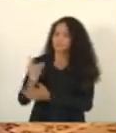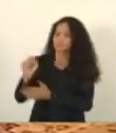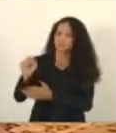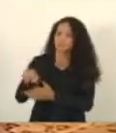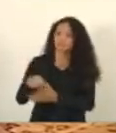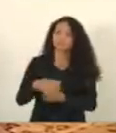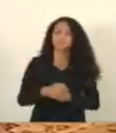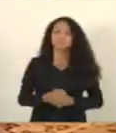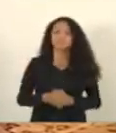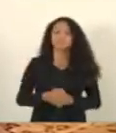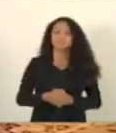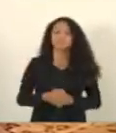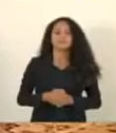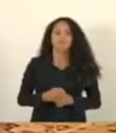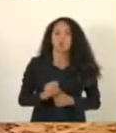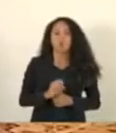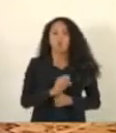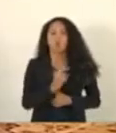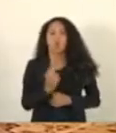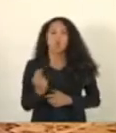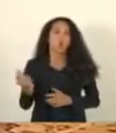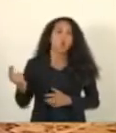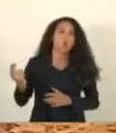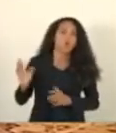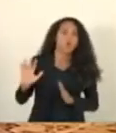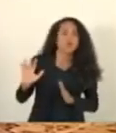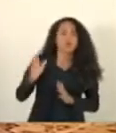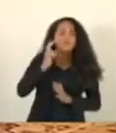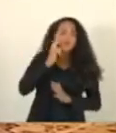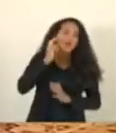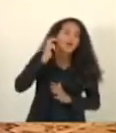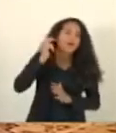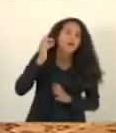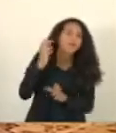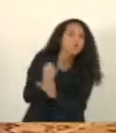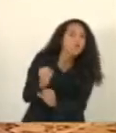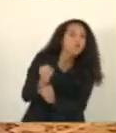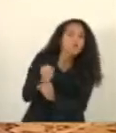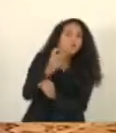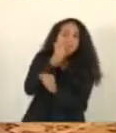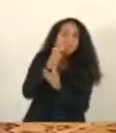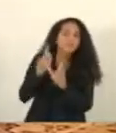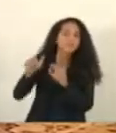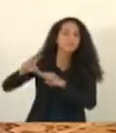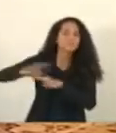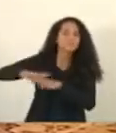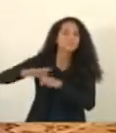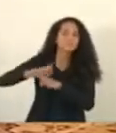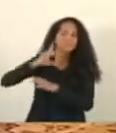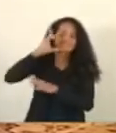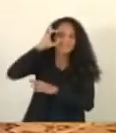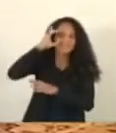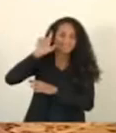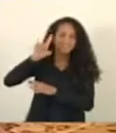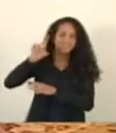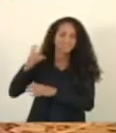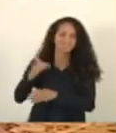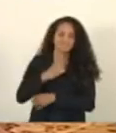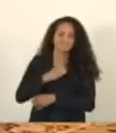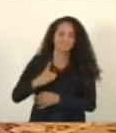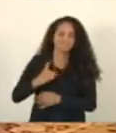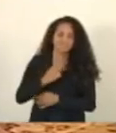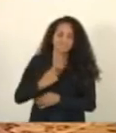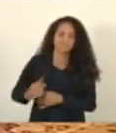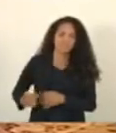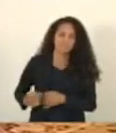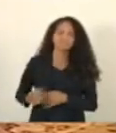Porque eu queria, ou ele está usando da matemática da Dilma. Eu não consigo entender numa polícia que tem 10, que era para ter